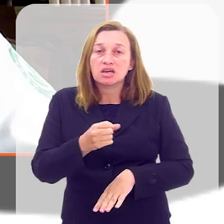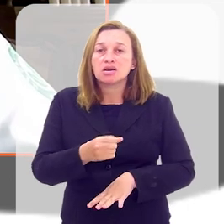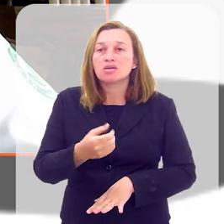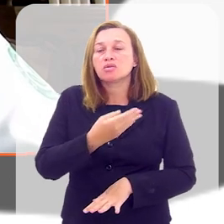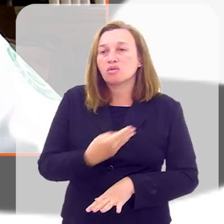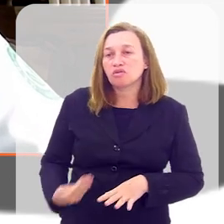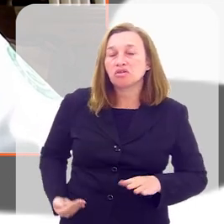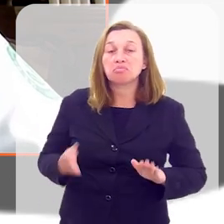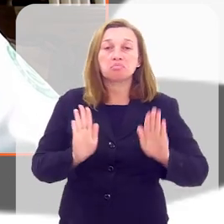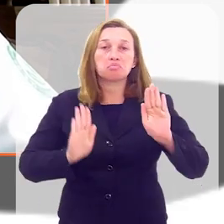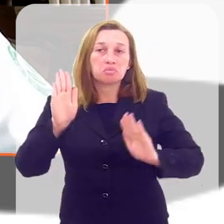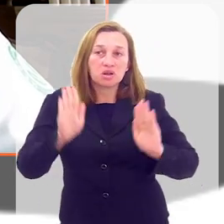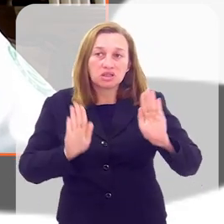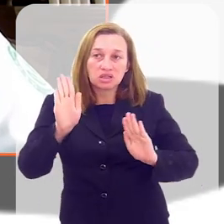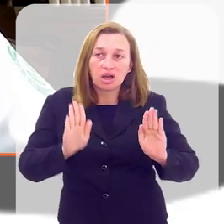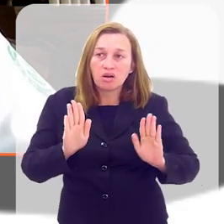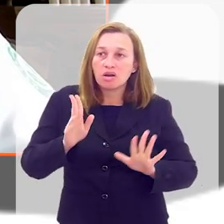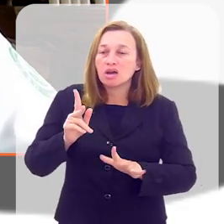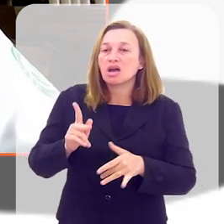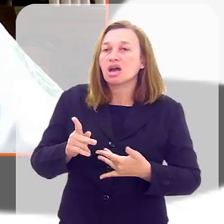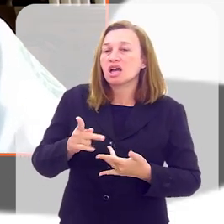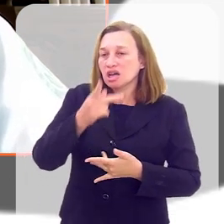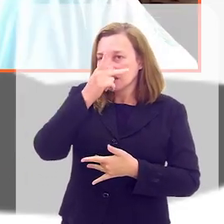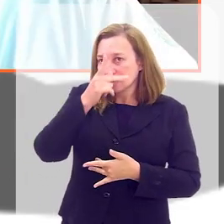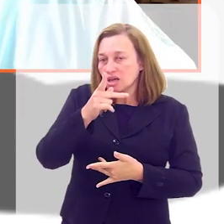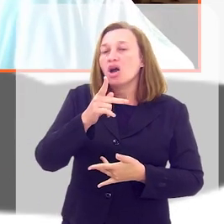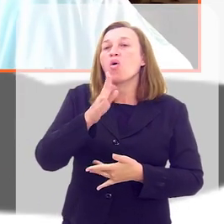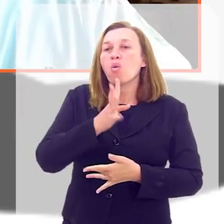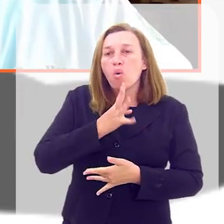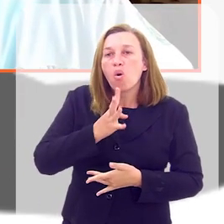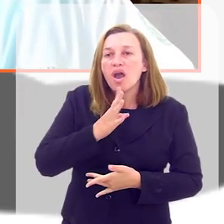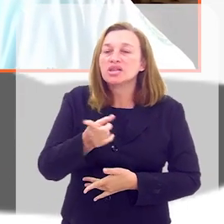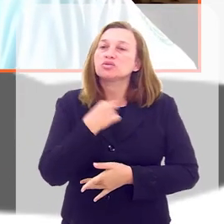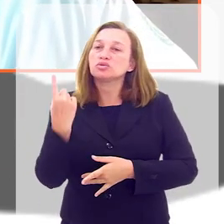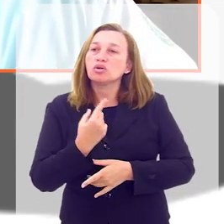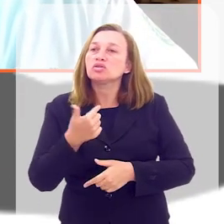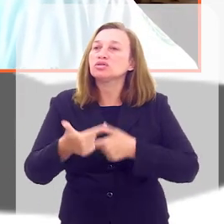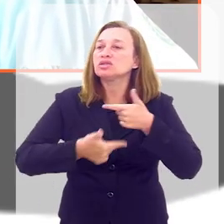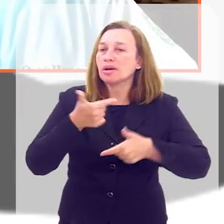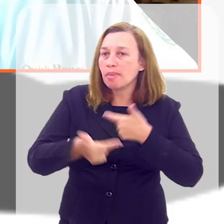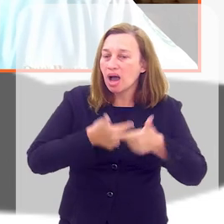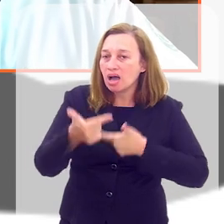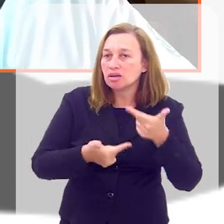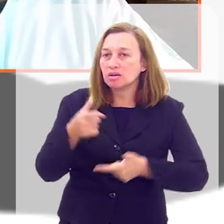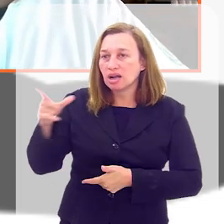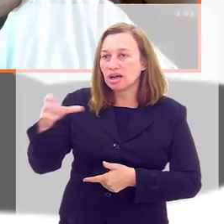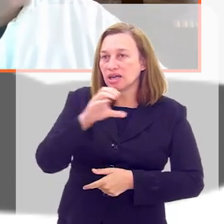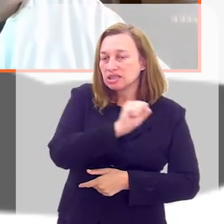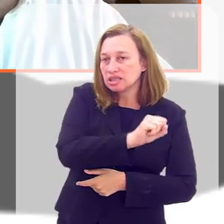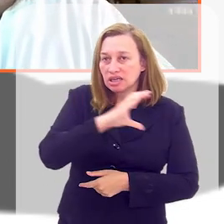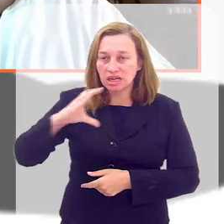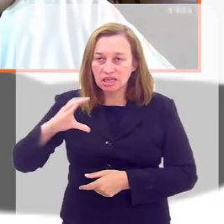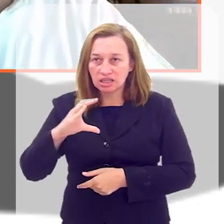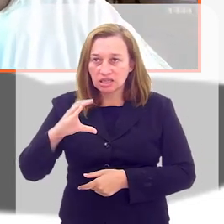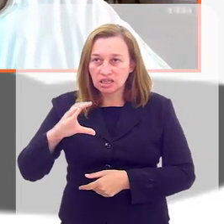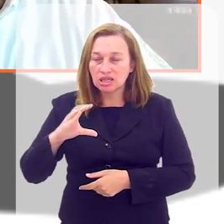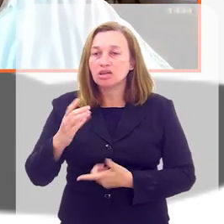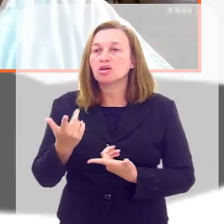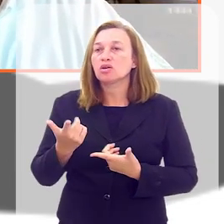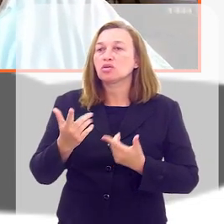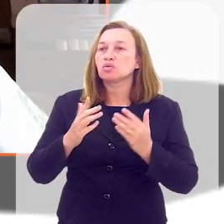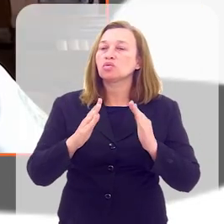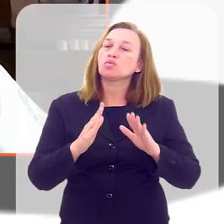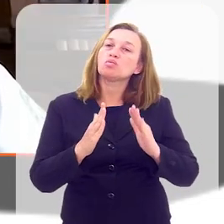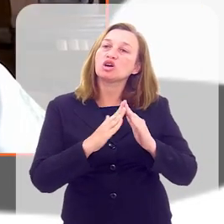isso por Edital então a gente o pessoal conhece o nosso sistema nós temos essa obra que a gente fez agora no Estado de Santa Catarina que foi uma escola